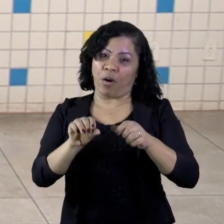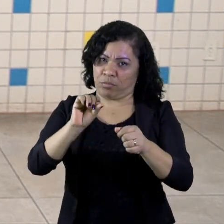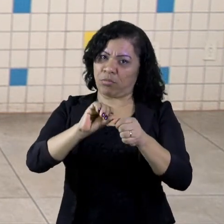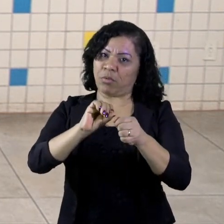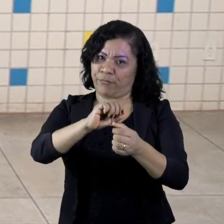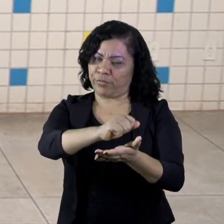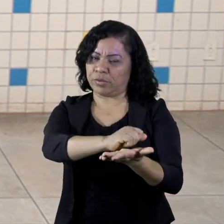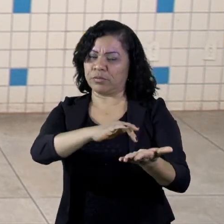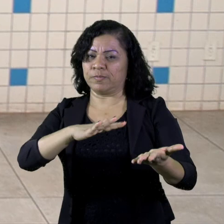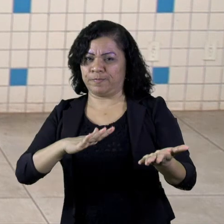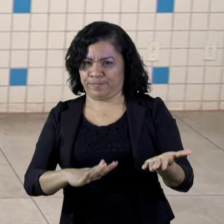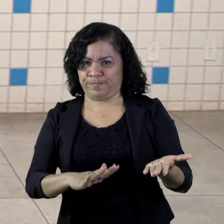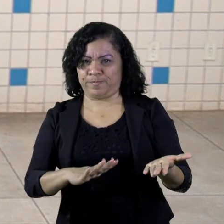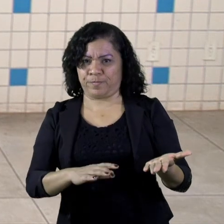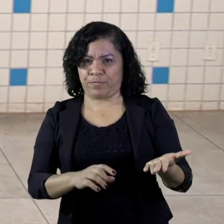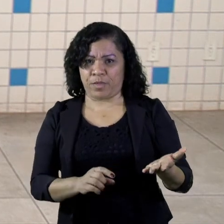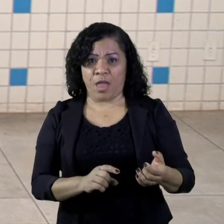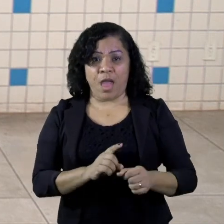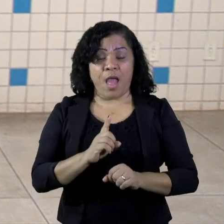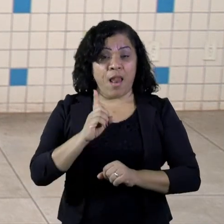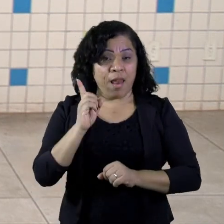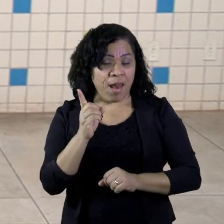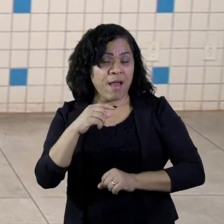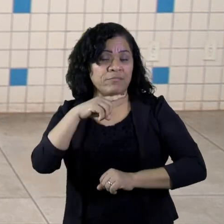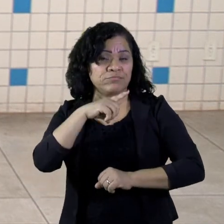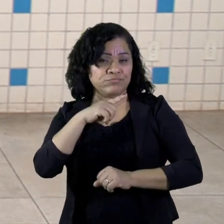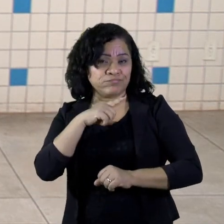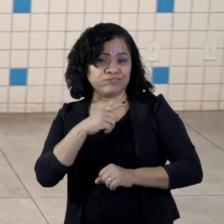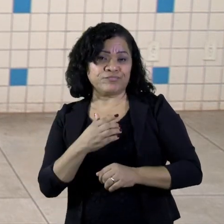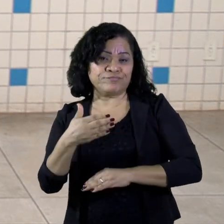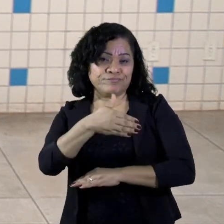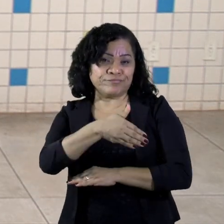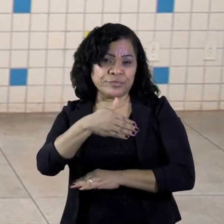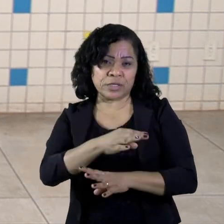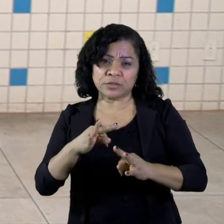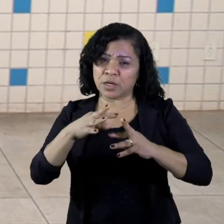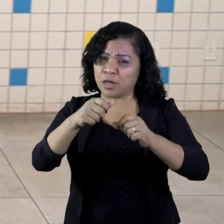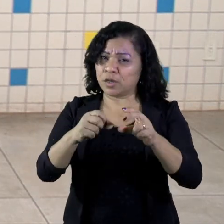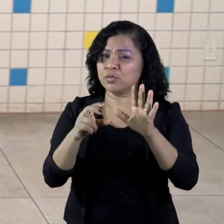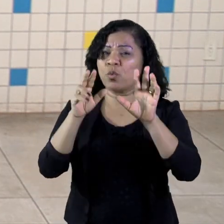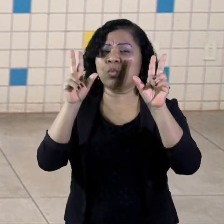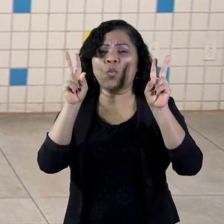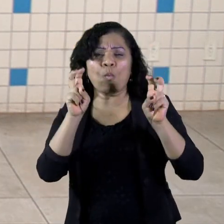tarefas. Lá você vai ter acesso a todos os conteúdos de aula, ou